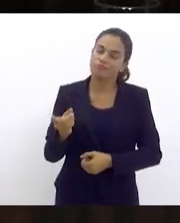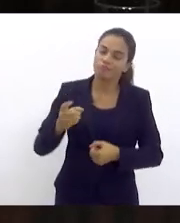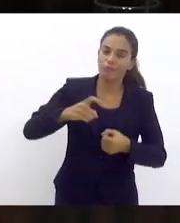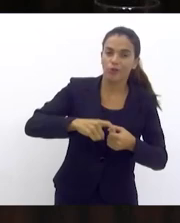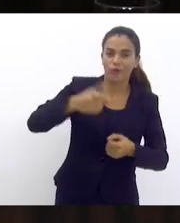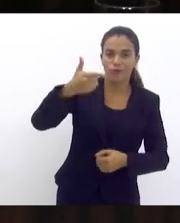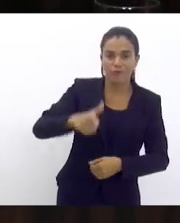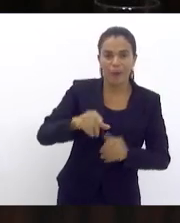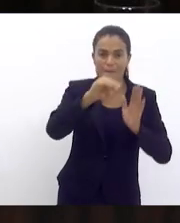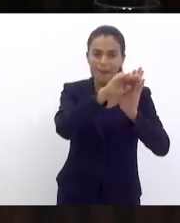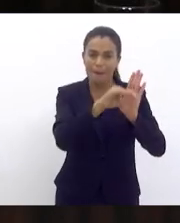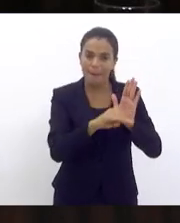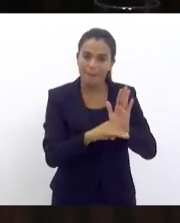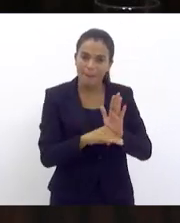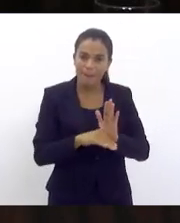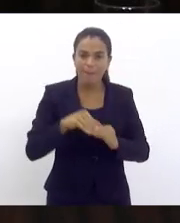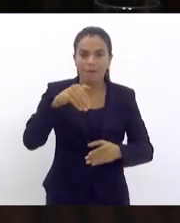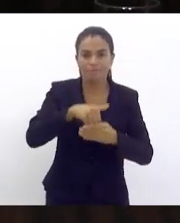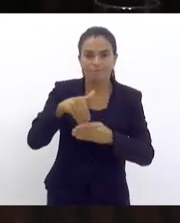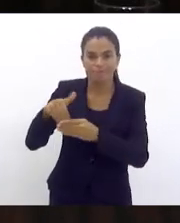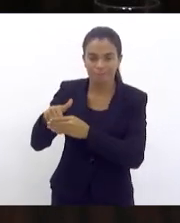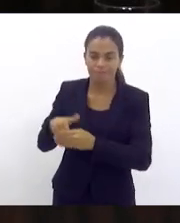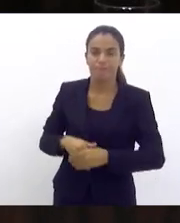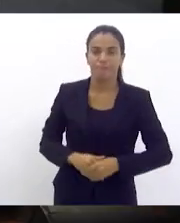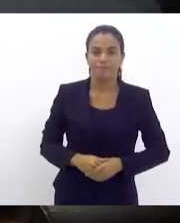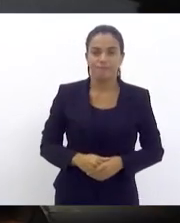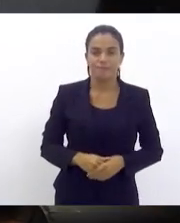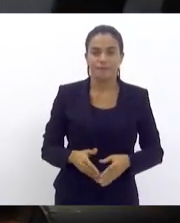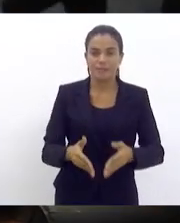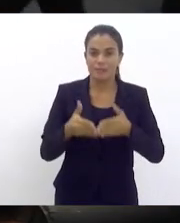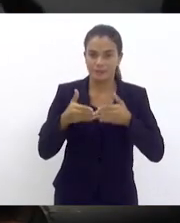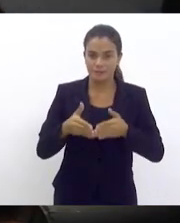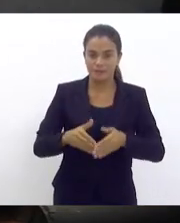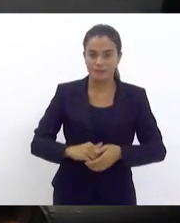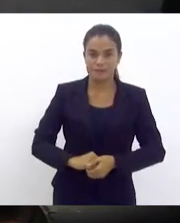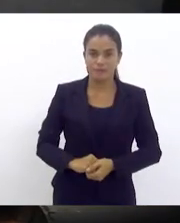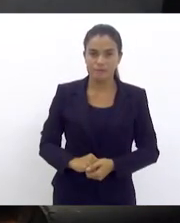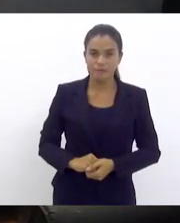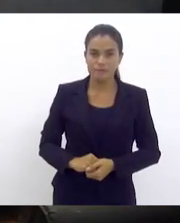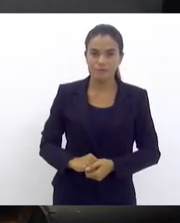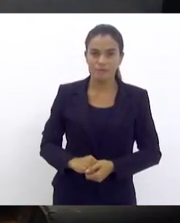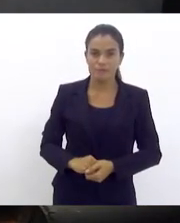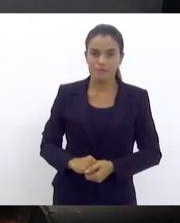com a ordem do dia. Está suspensa a sessão. Foi rápido. até as 15 horas. Não